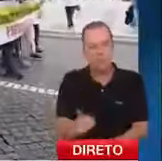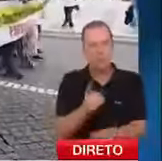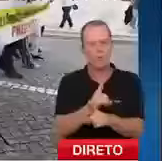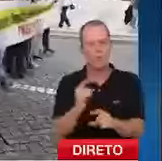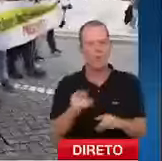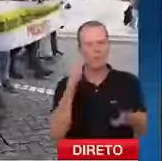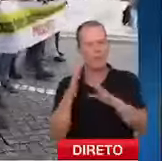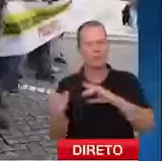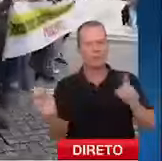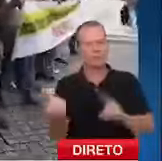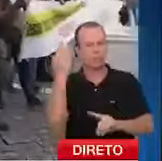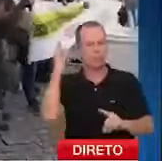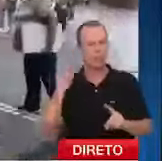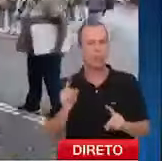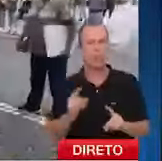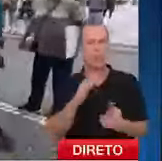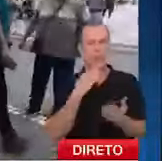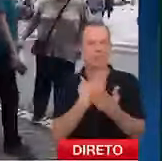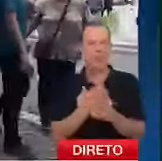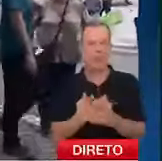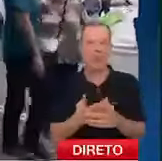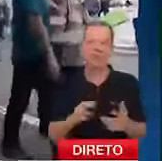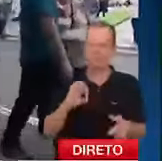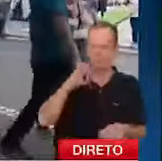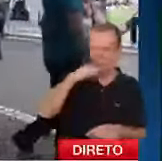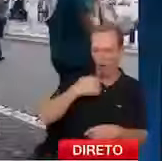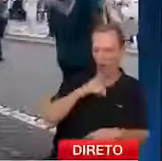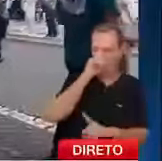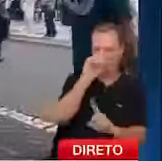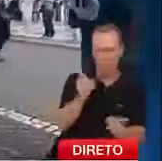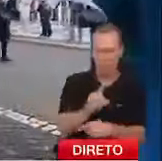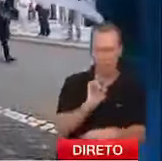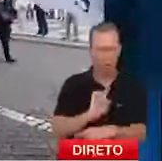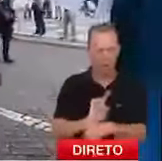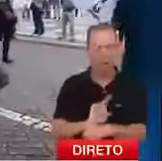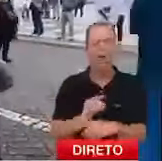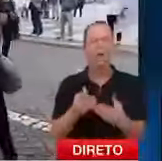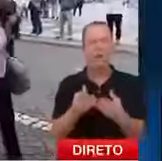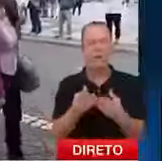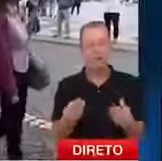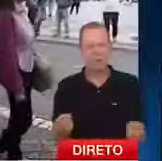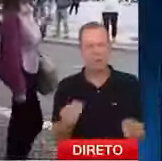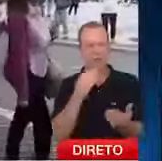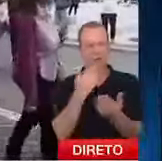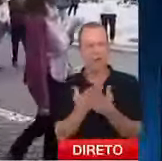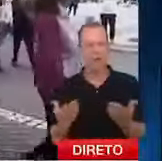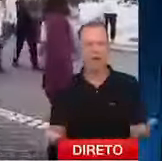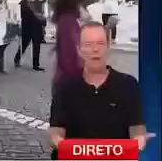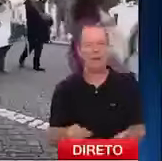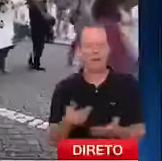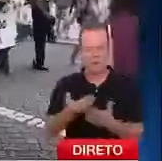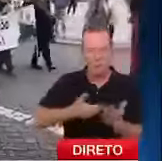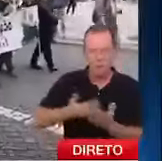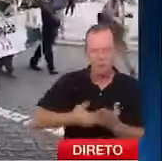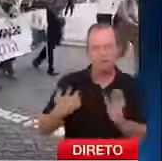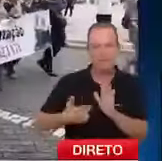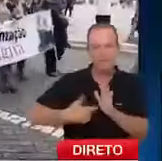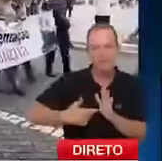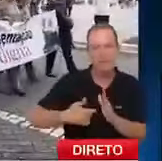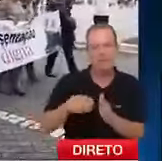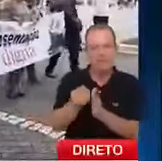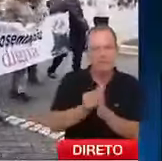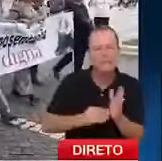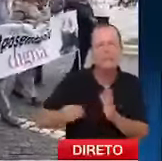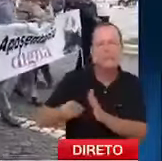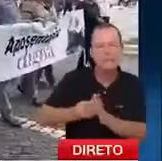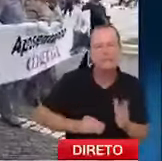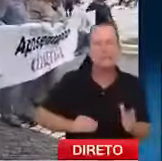transparente e que também traz muitos gastos aos professores também traz uma série de burocracia e de e de documentos que são necessários preencher